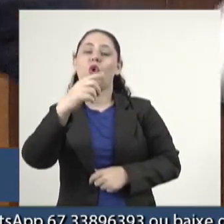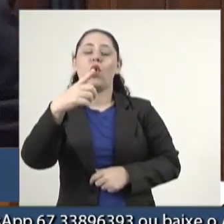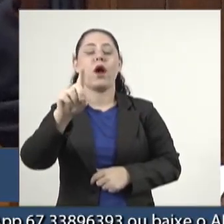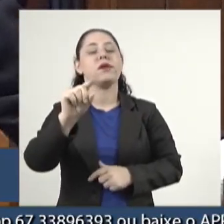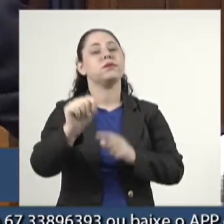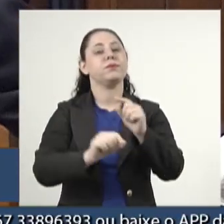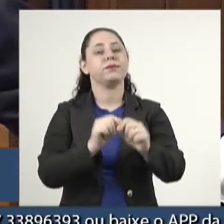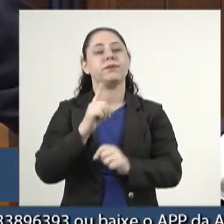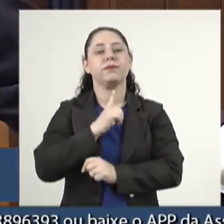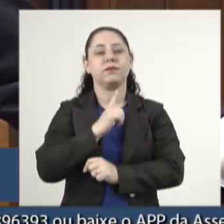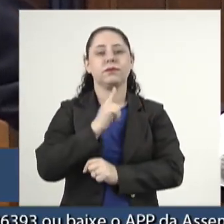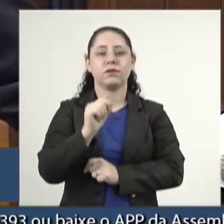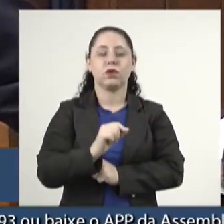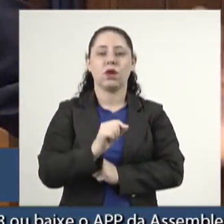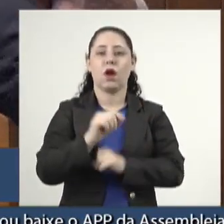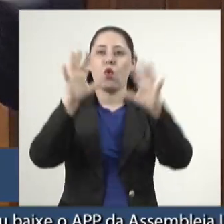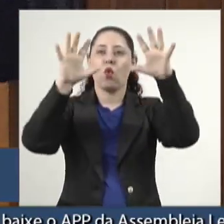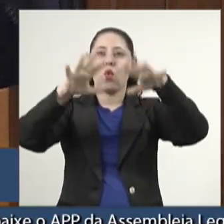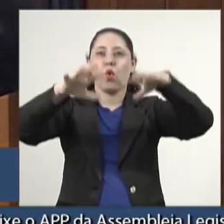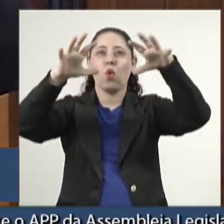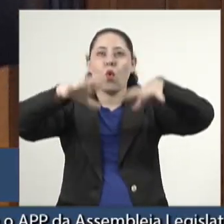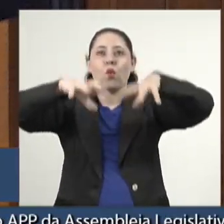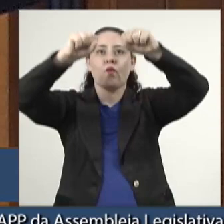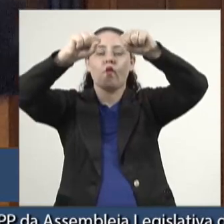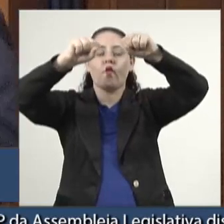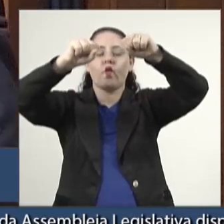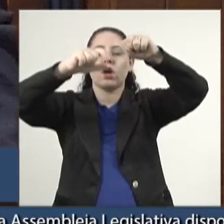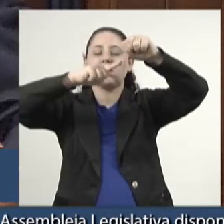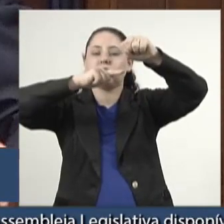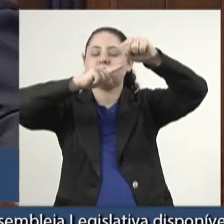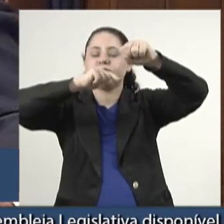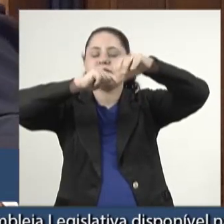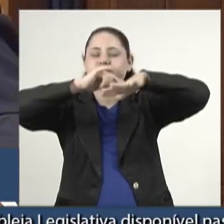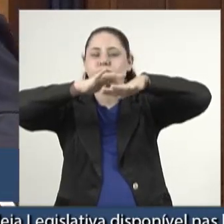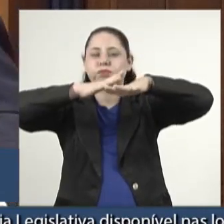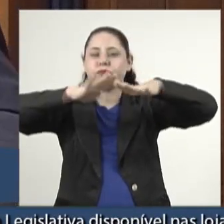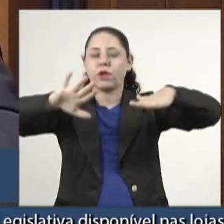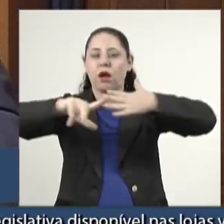Tem a escassez de chuva. A água do Pantanal já diminuiu